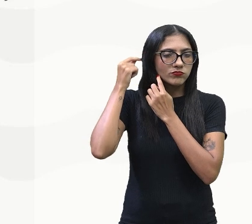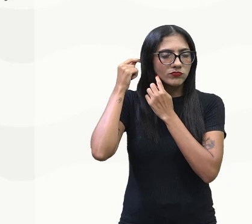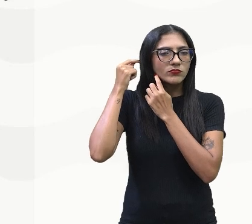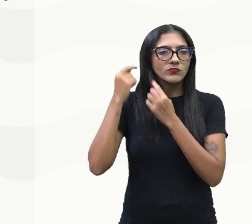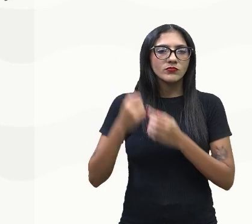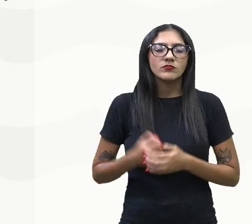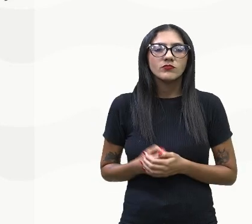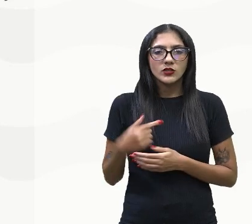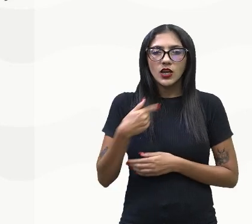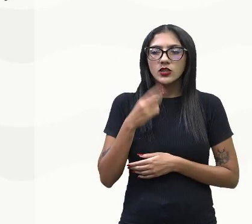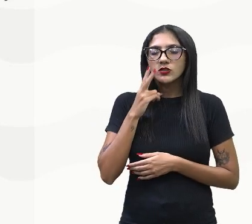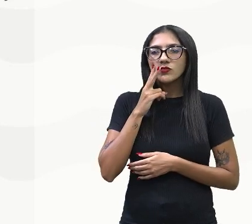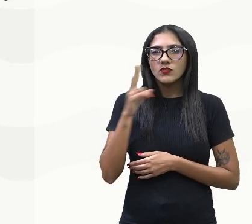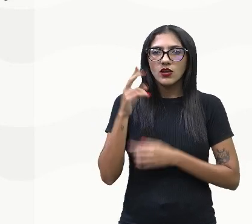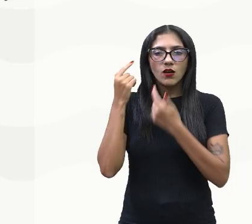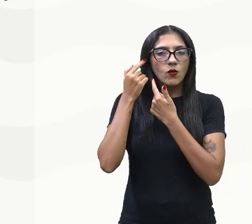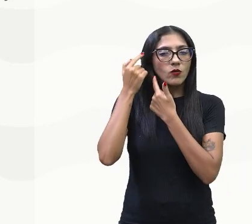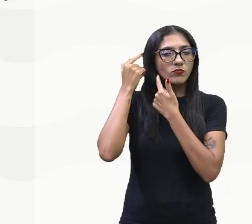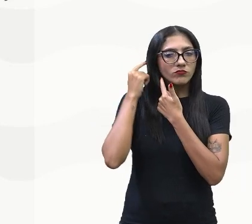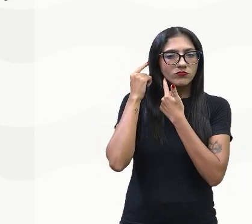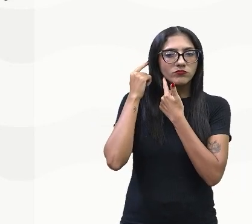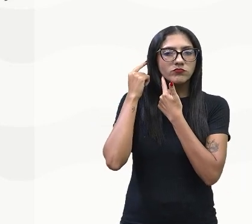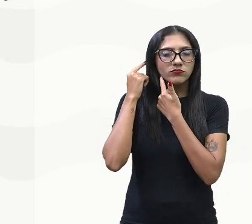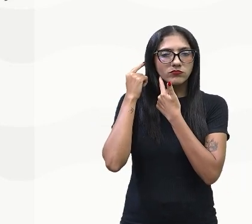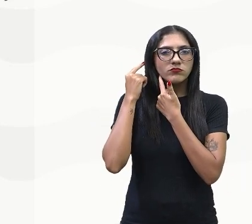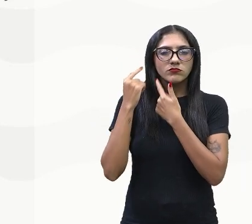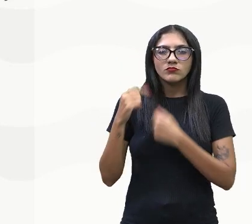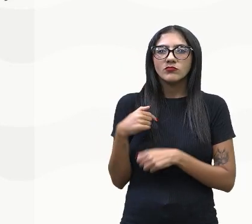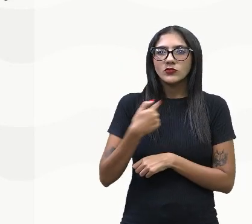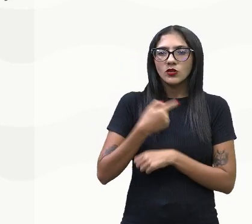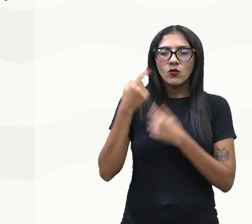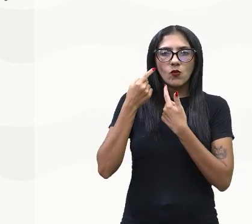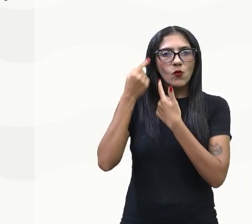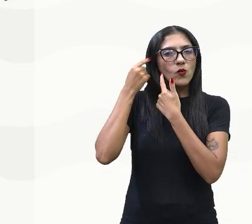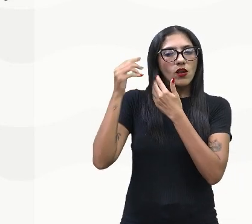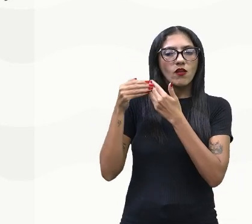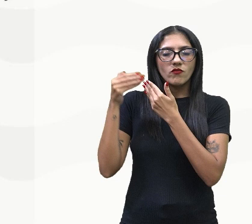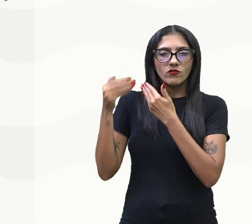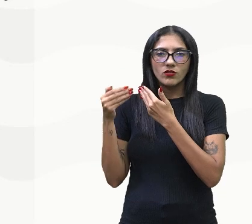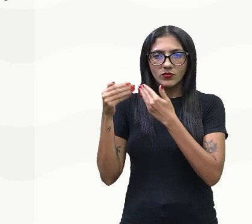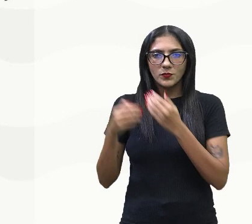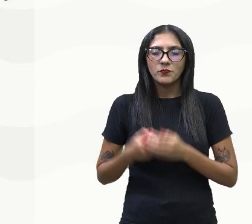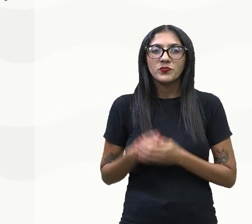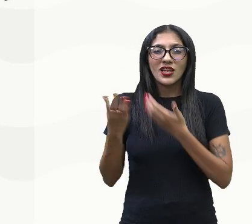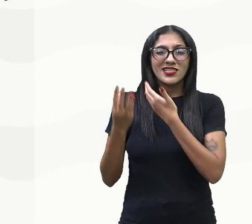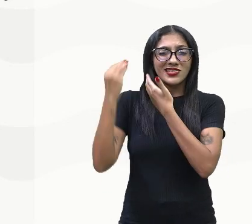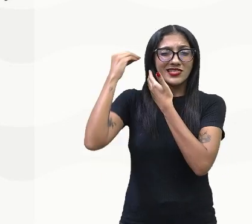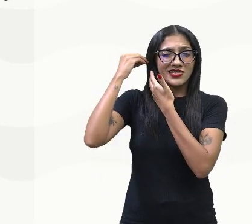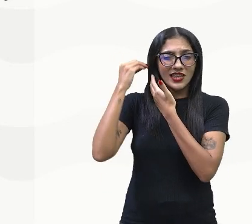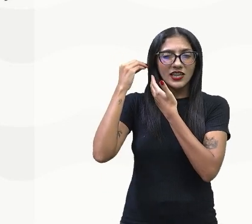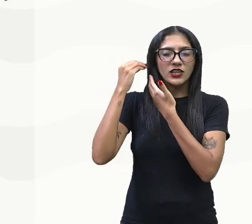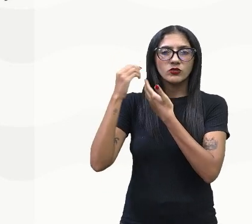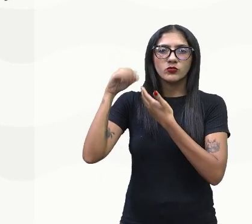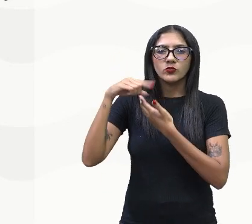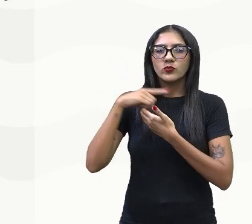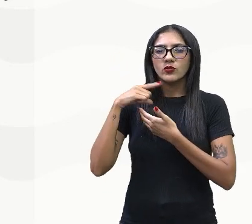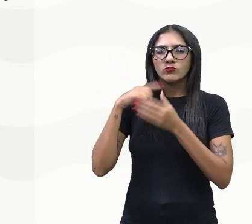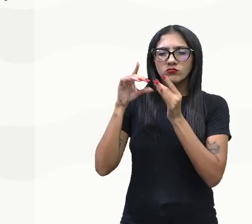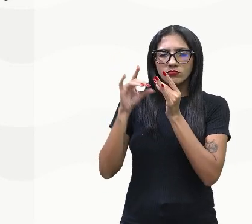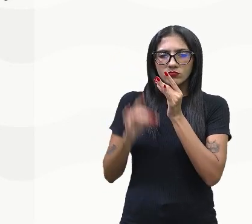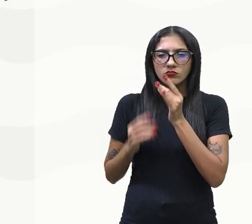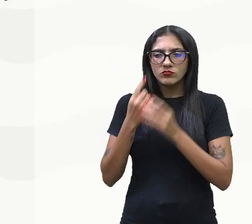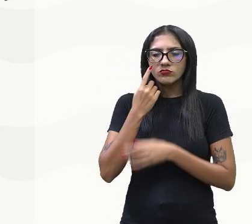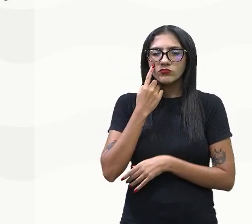o externo, a orelha. A orelha é o ouvido externo, né? E dentro dele, fazendo essa